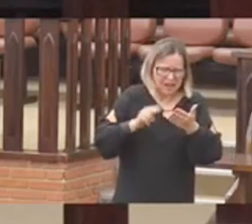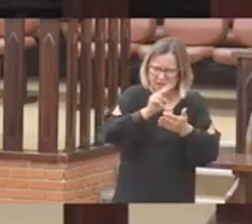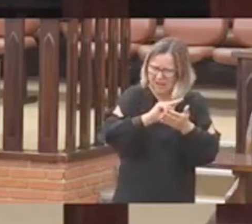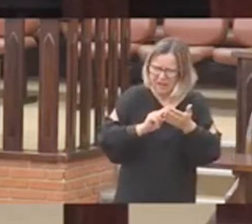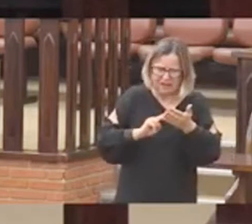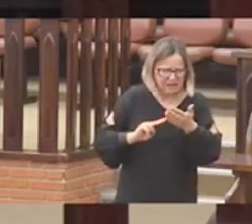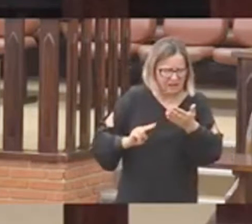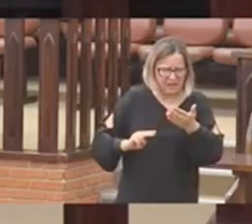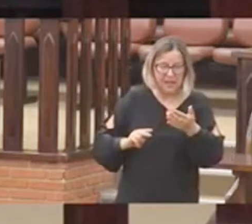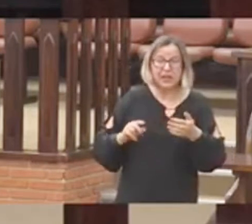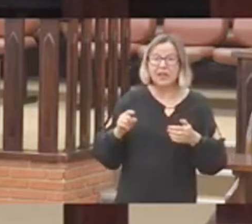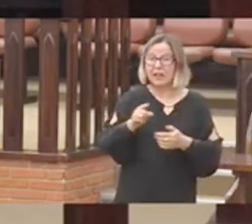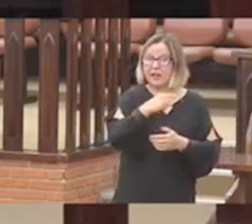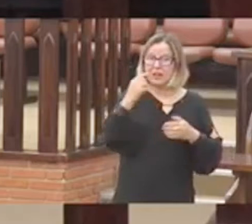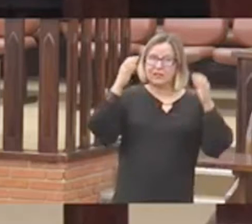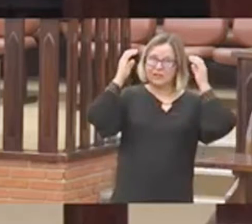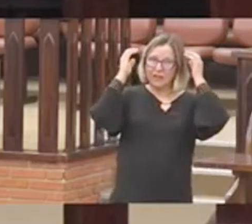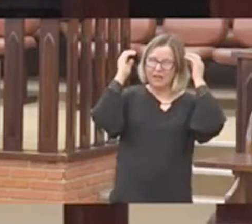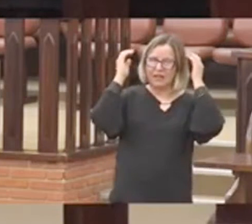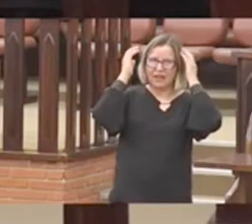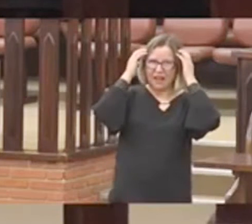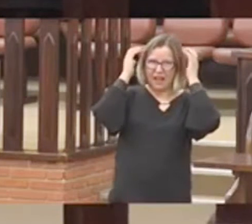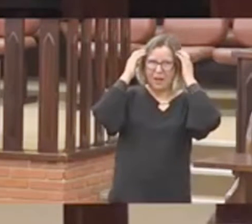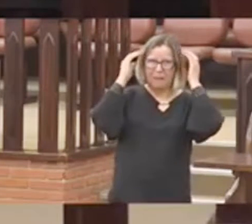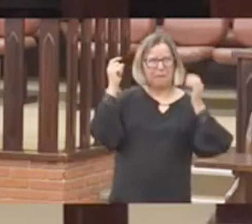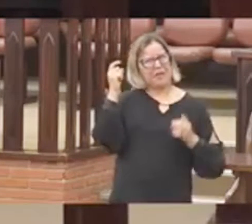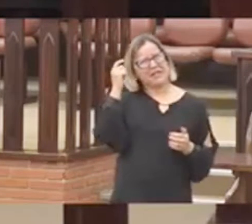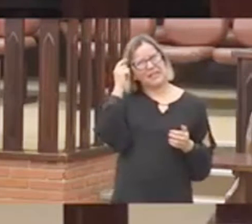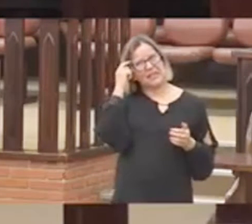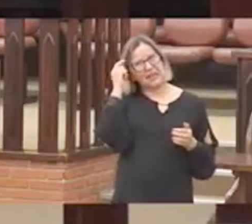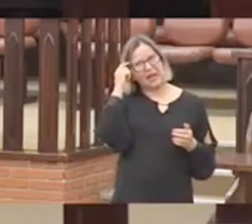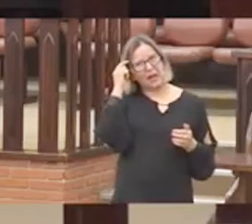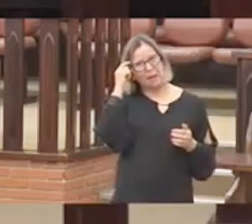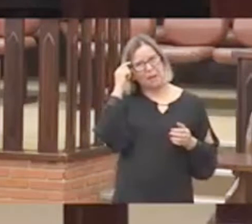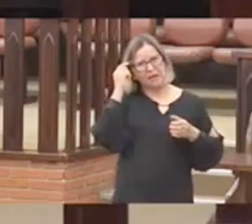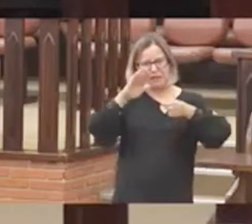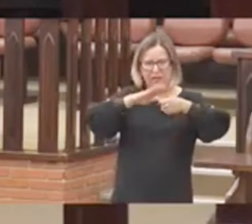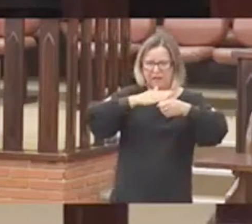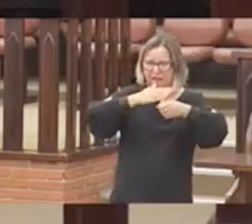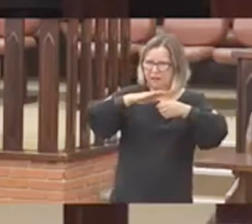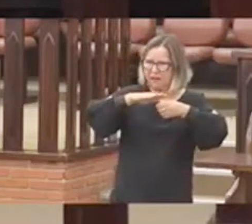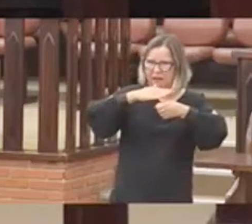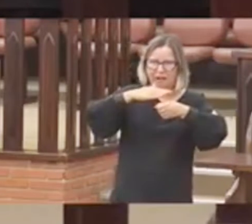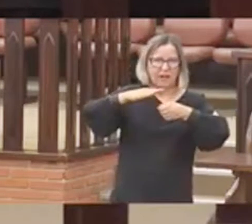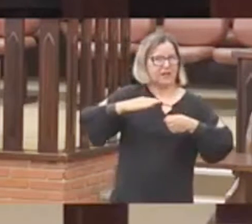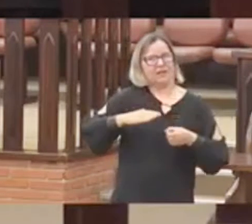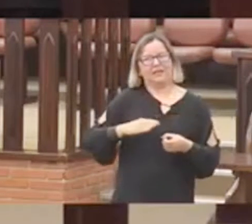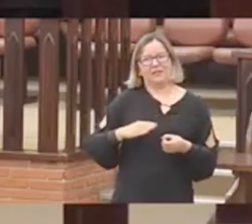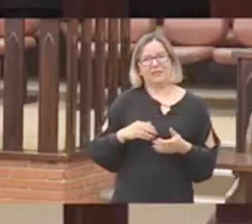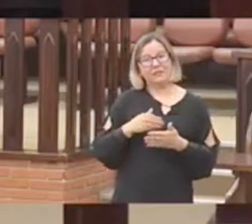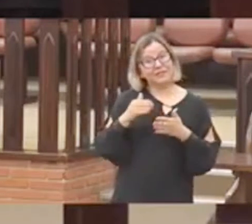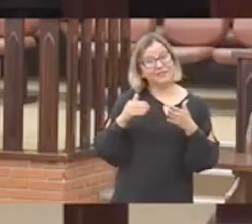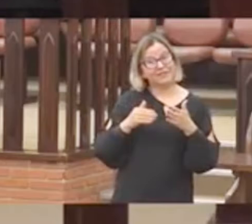nossa cabeça, a nossa mente, acaba se enchendo de tudo isso.